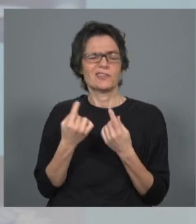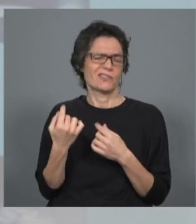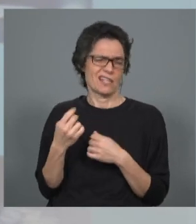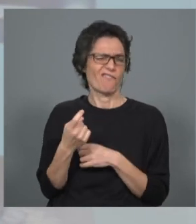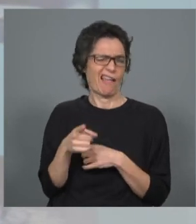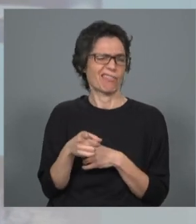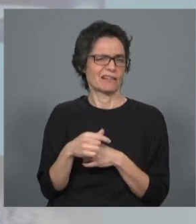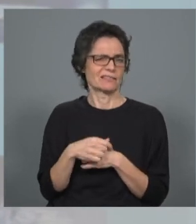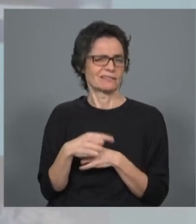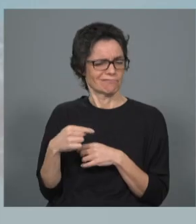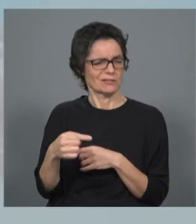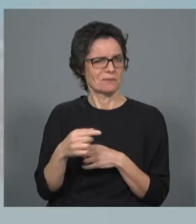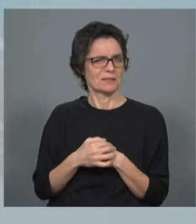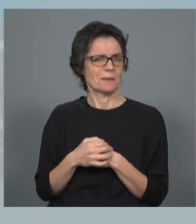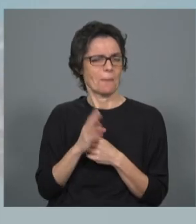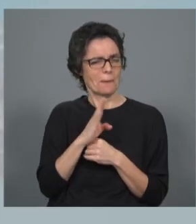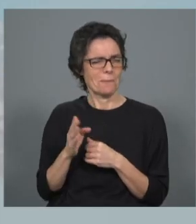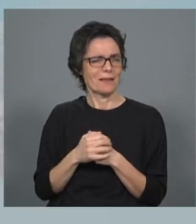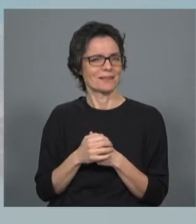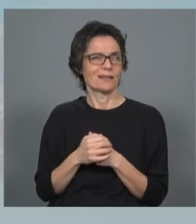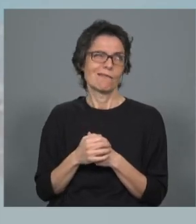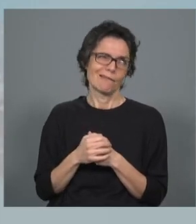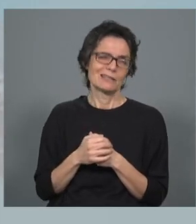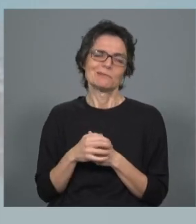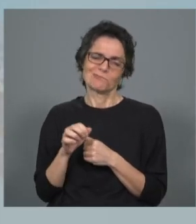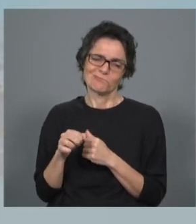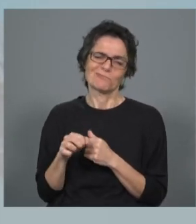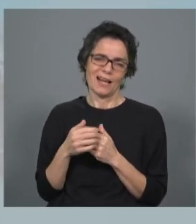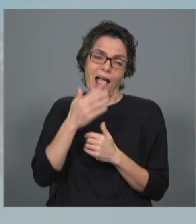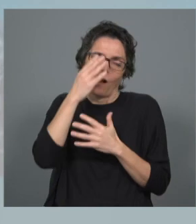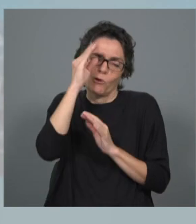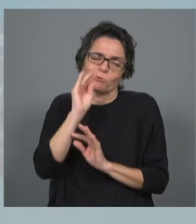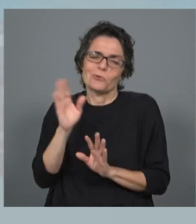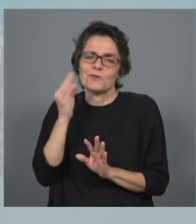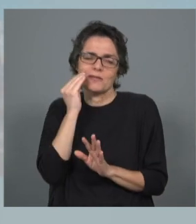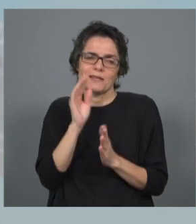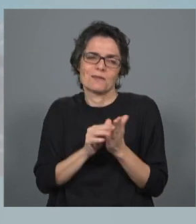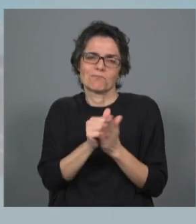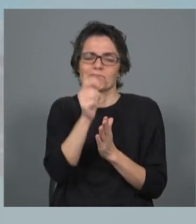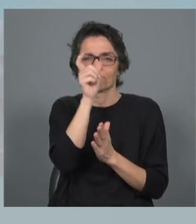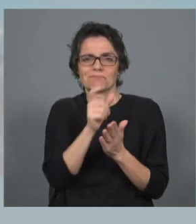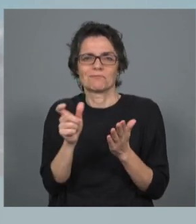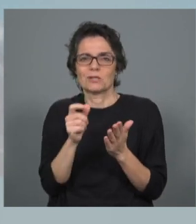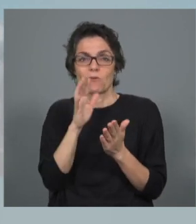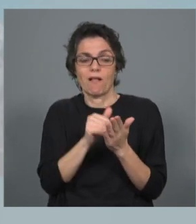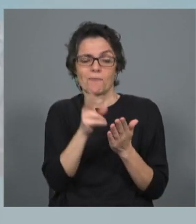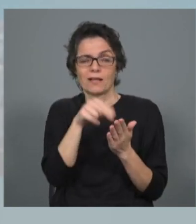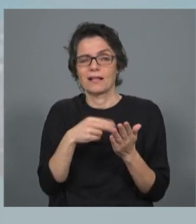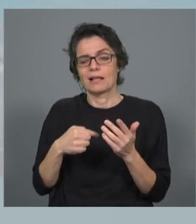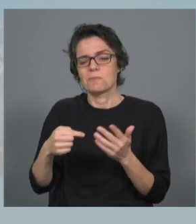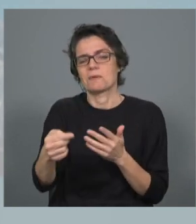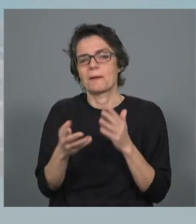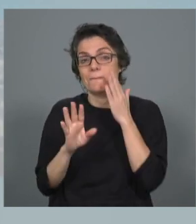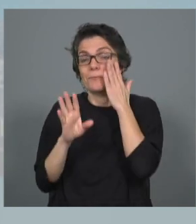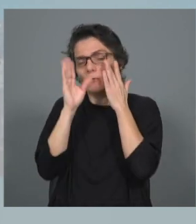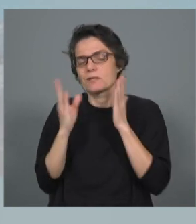Eu diria que sim. Não conheço ao pormenor os hábitos dos leitores da Bíblia, mas parece-me que tem razão quando diz que a mediação